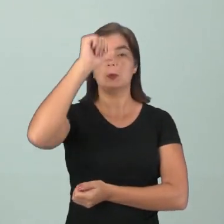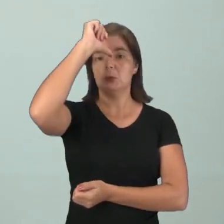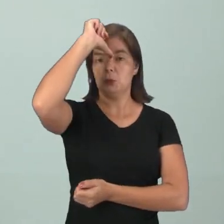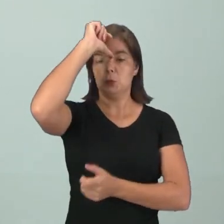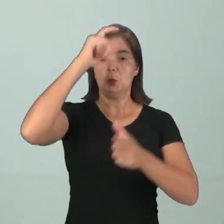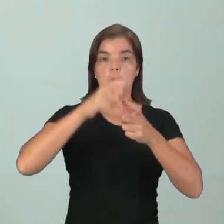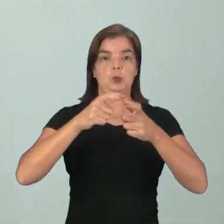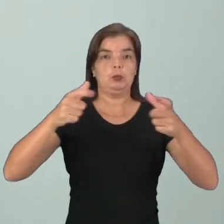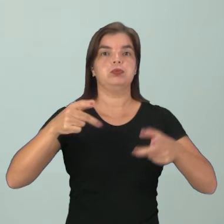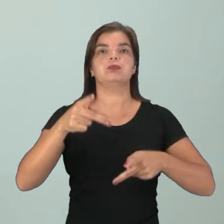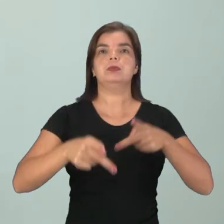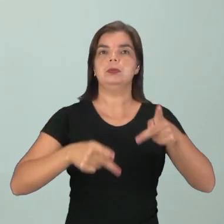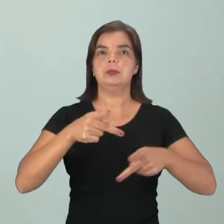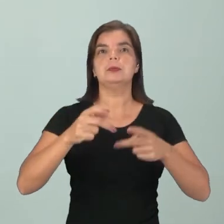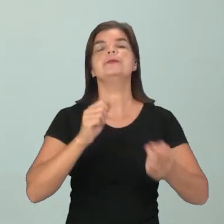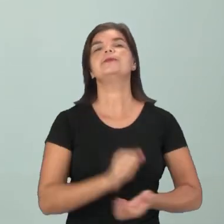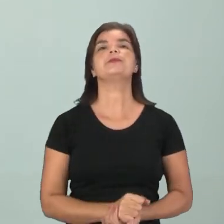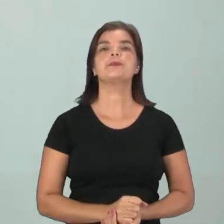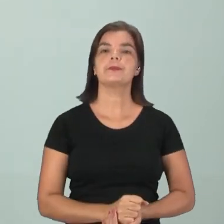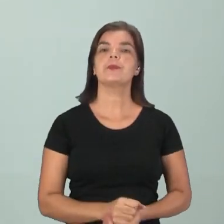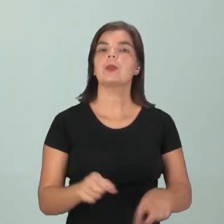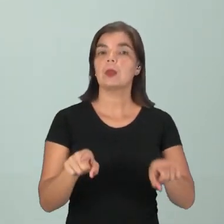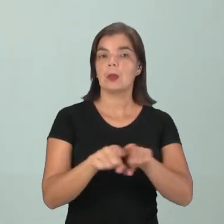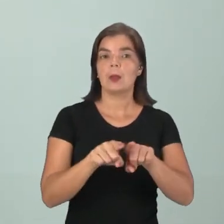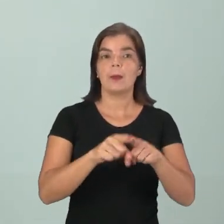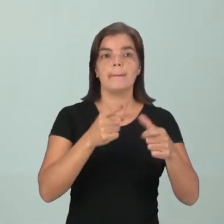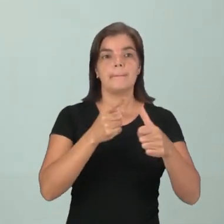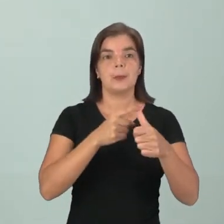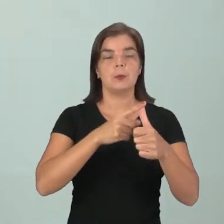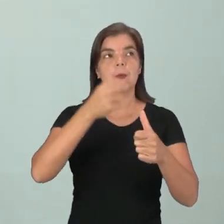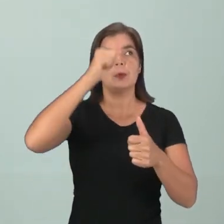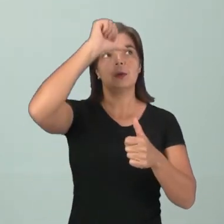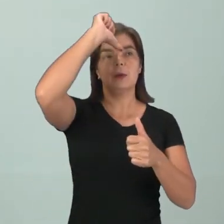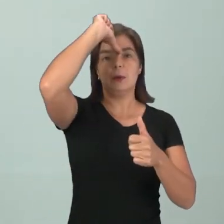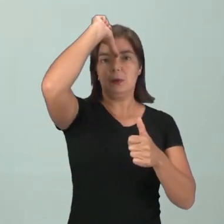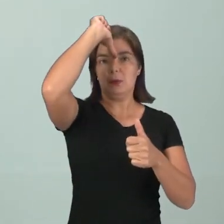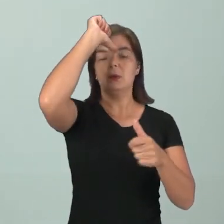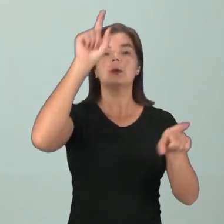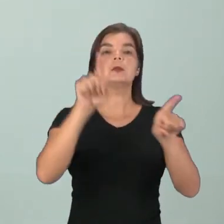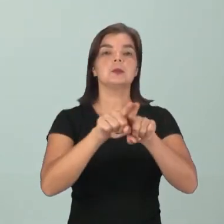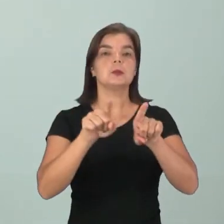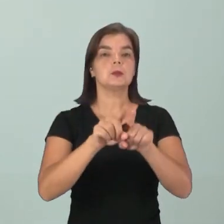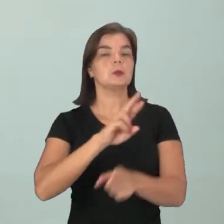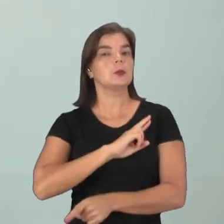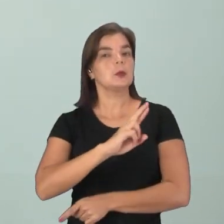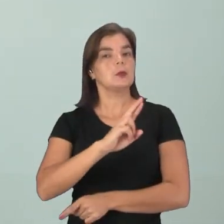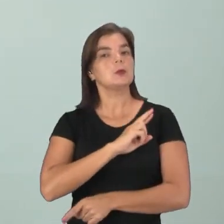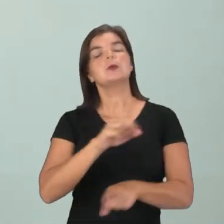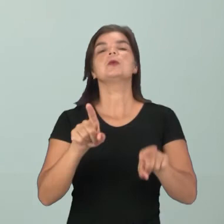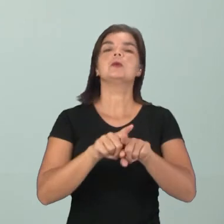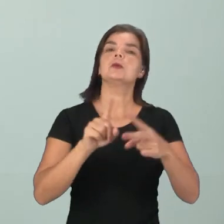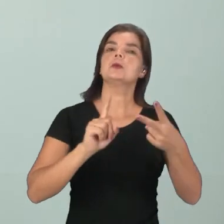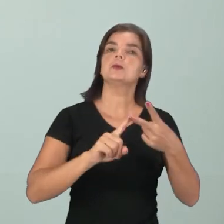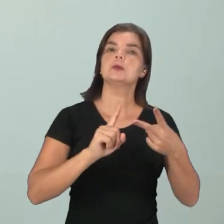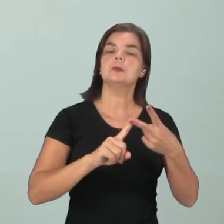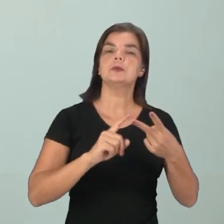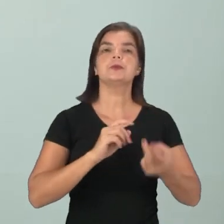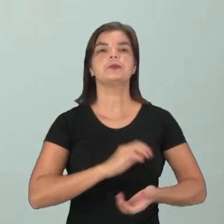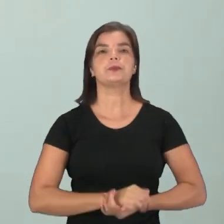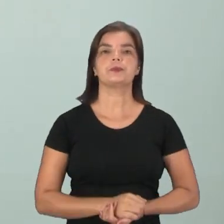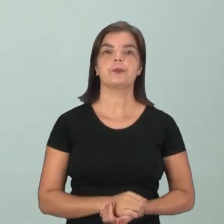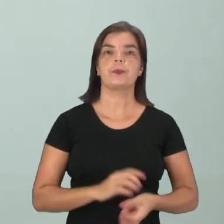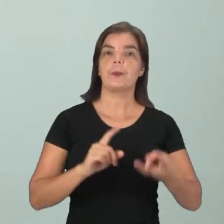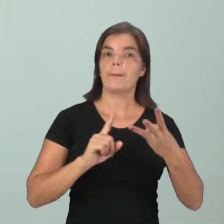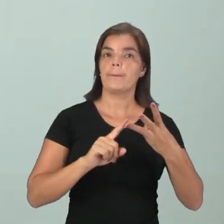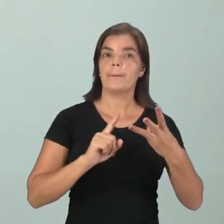A Índia é um país muito populoso. Então, a primeira religião em quantidade de adeptos é o cristianismo, a segunda